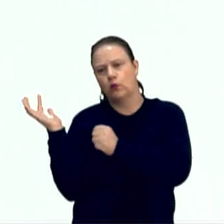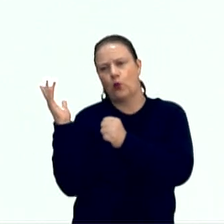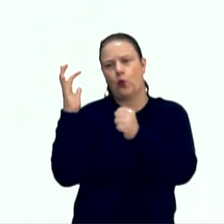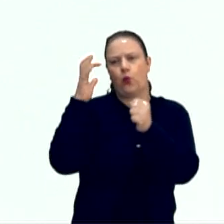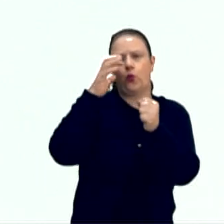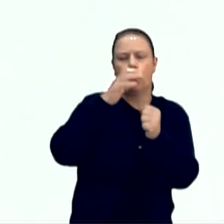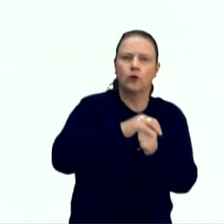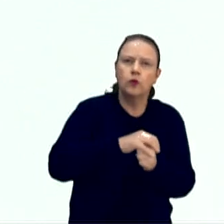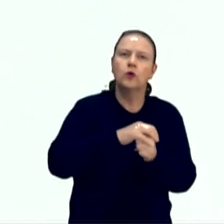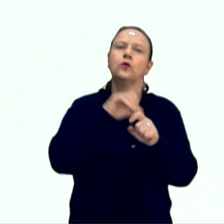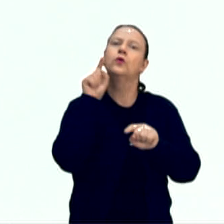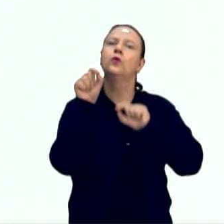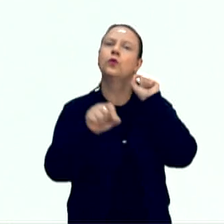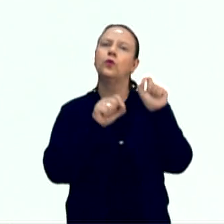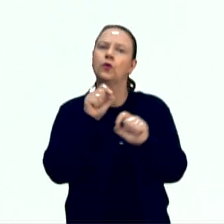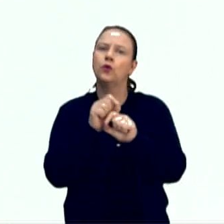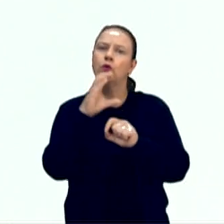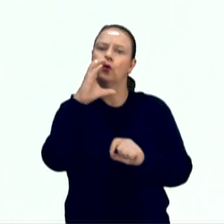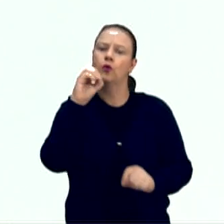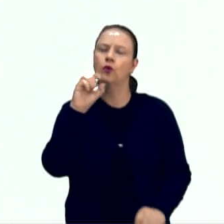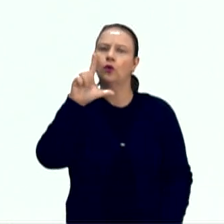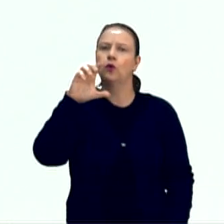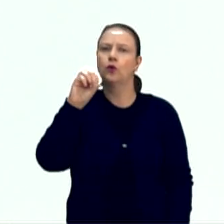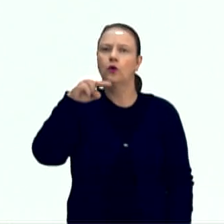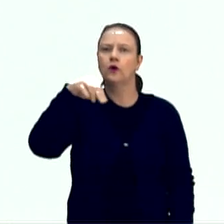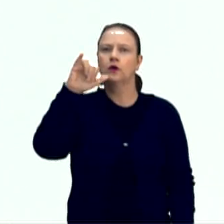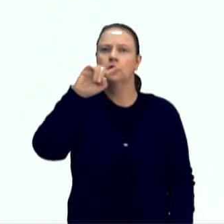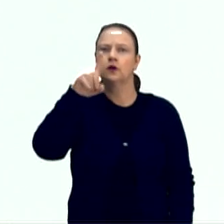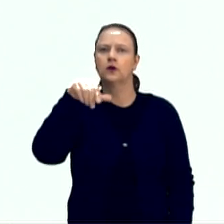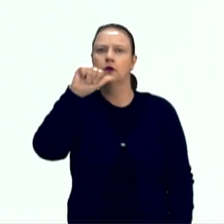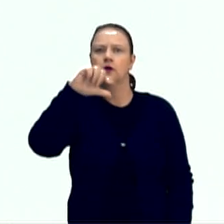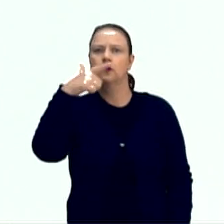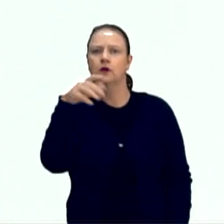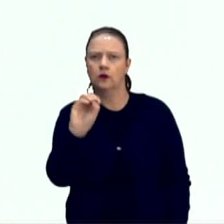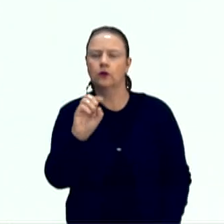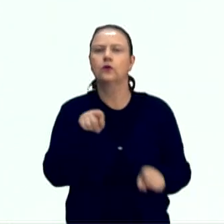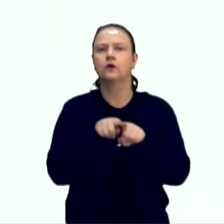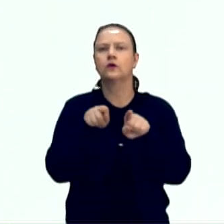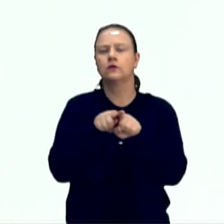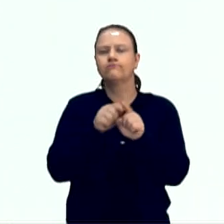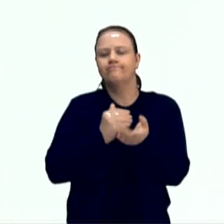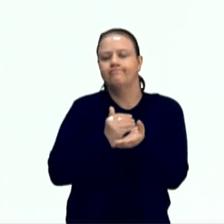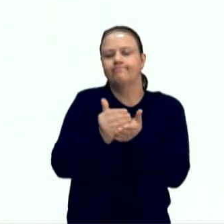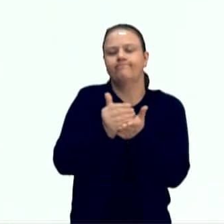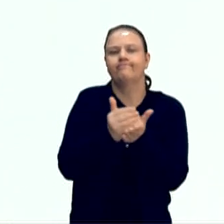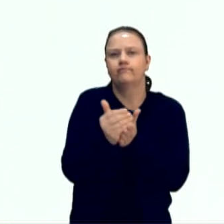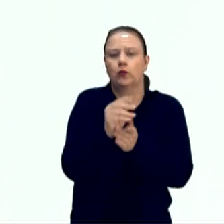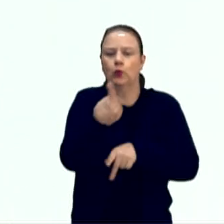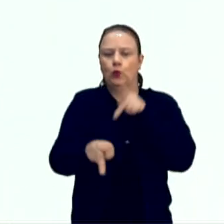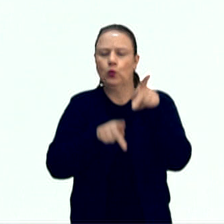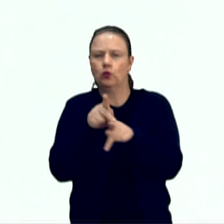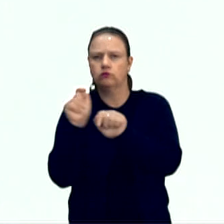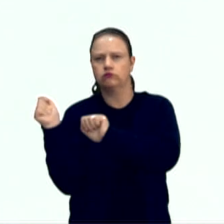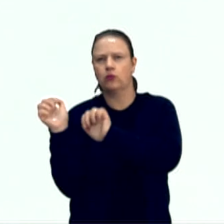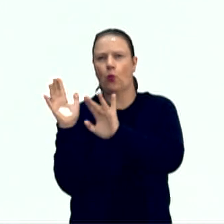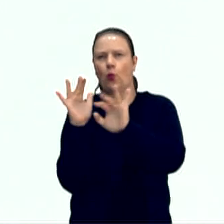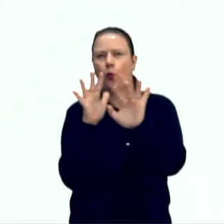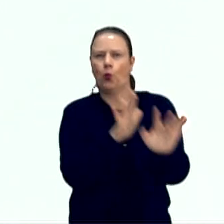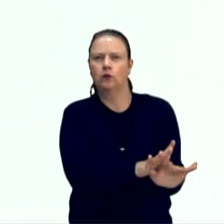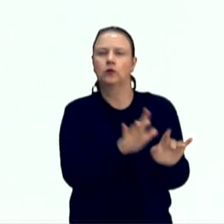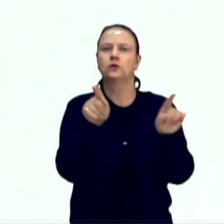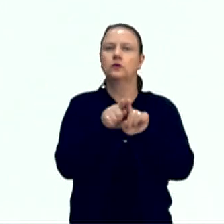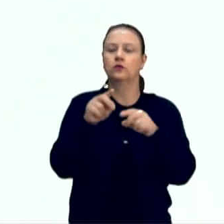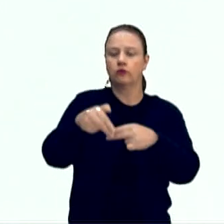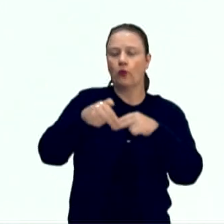colonização. E essa colonização, nós vamos ver os tipos de colonização, é ali que vai iniciar os primeiros povoamentos, e por isso